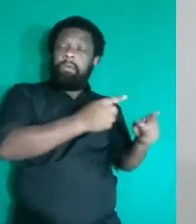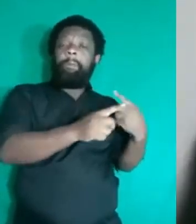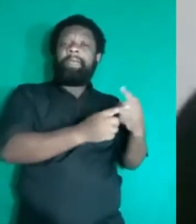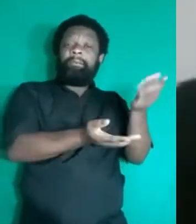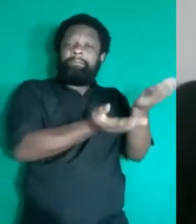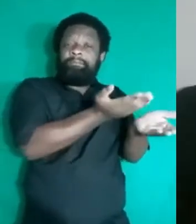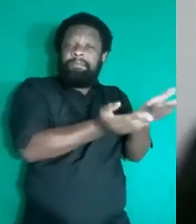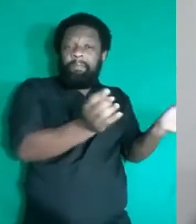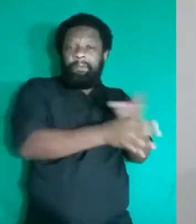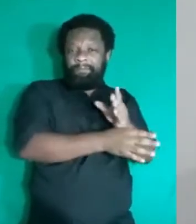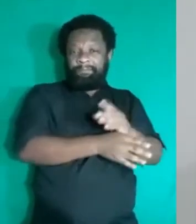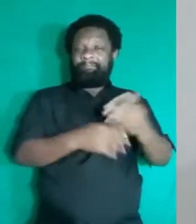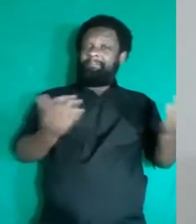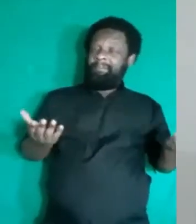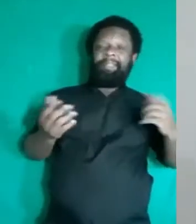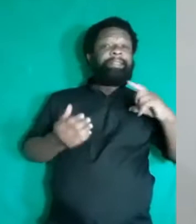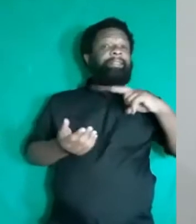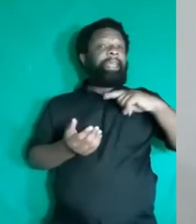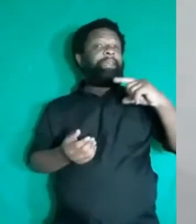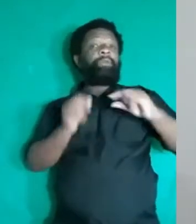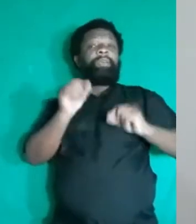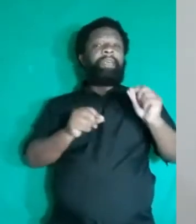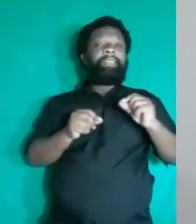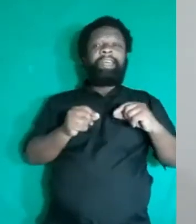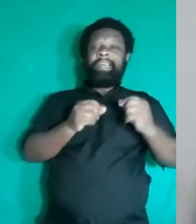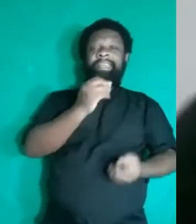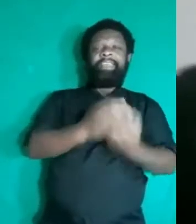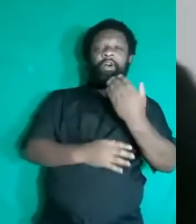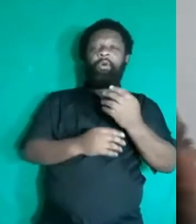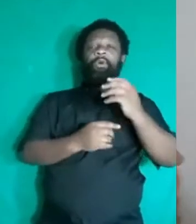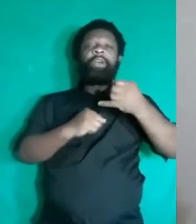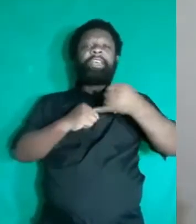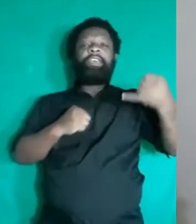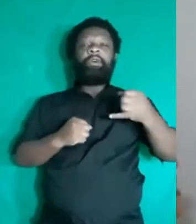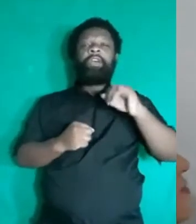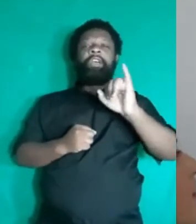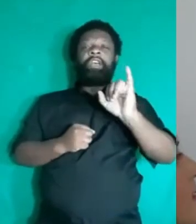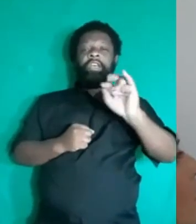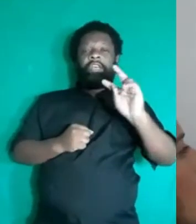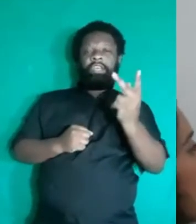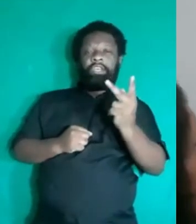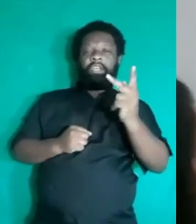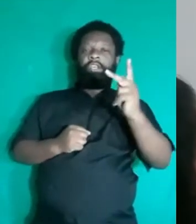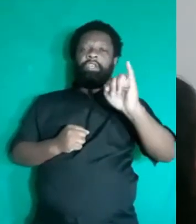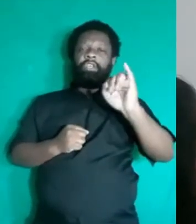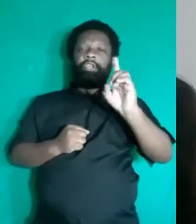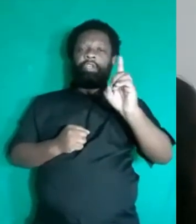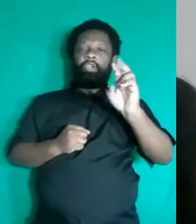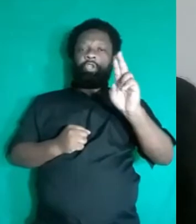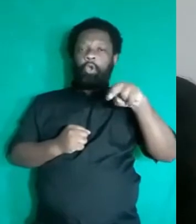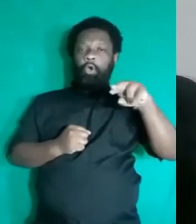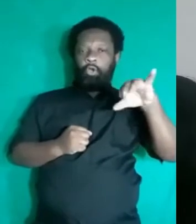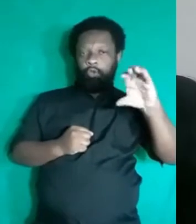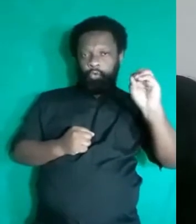formado, a água imediatamente ataca ele para tentar estabilizá-lo. Então, na realidade, existe a formação do íon